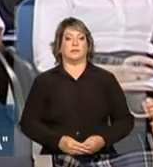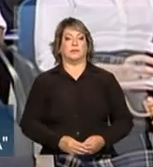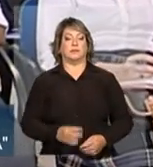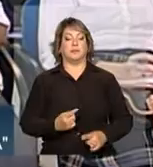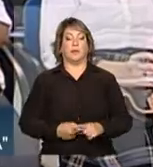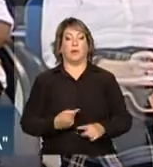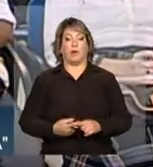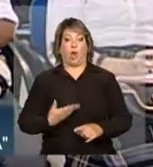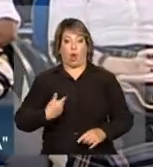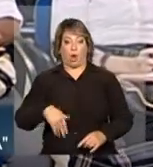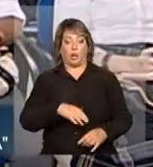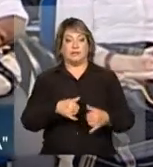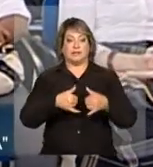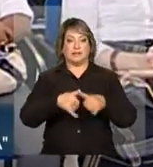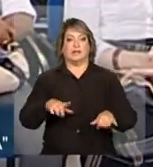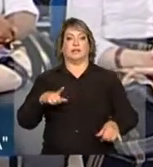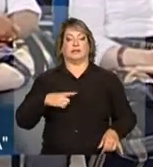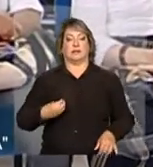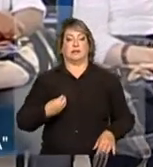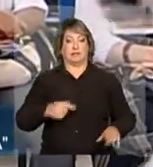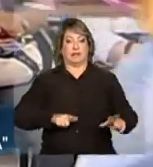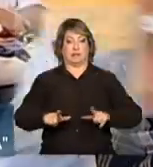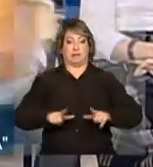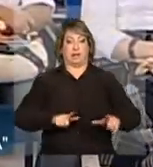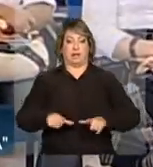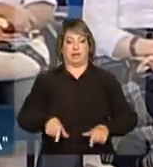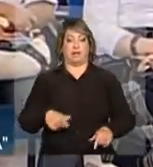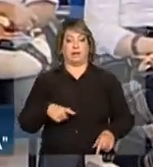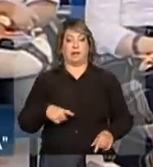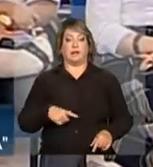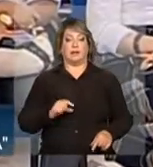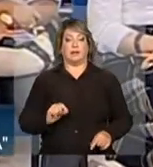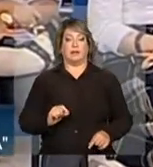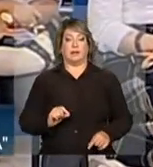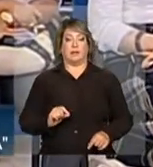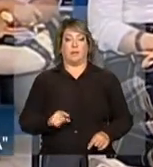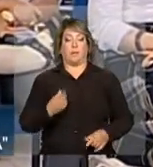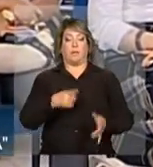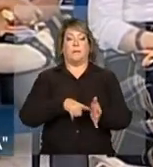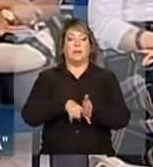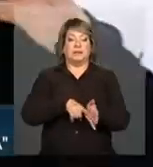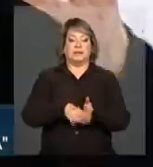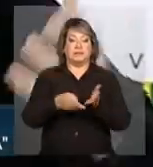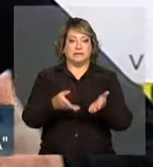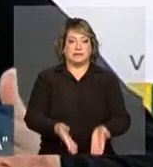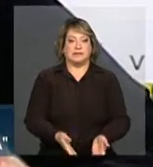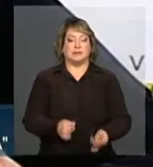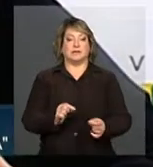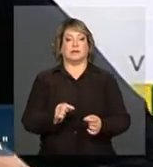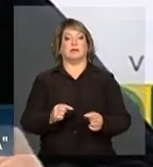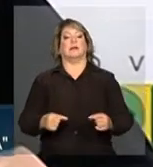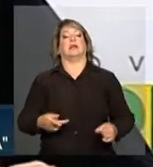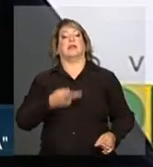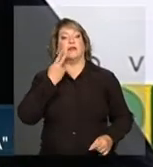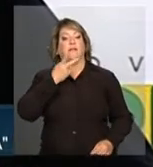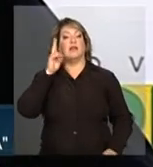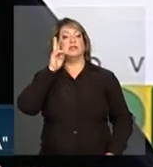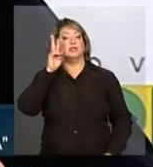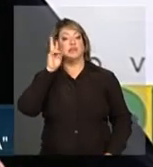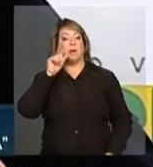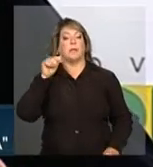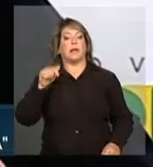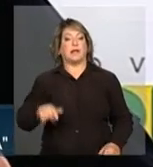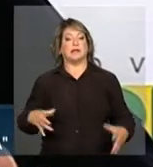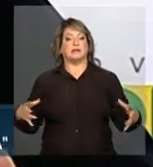nós estamos trabalhando com um material que lida efetivamente, exatamente, com esse universo.